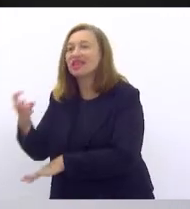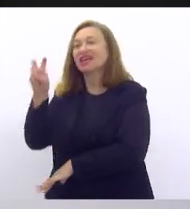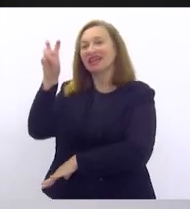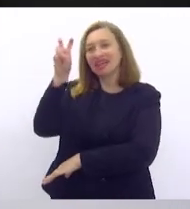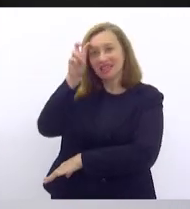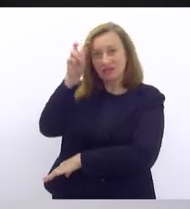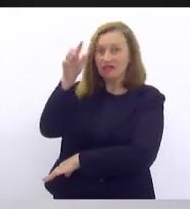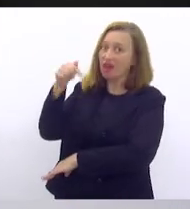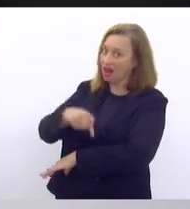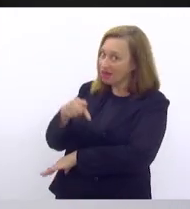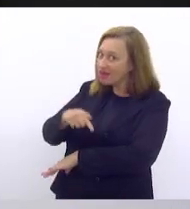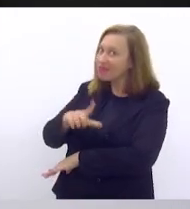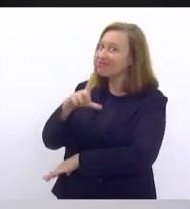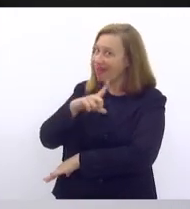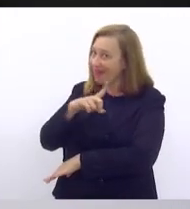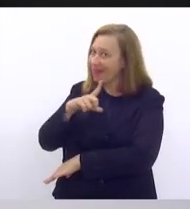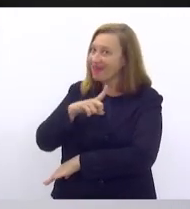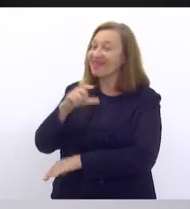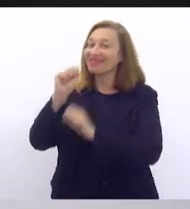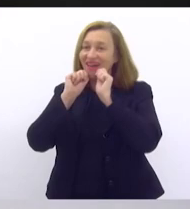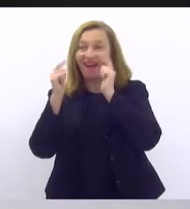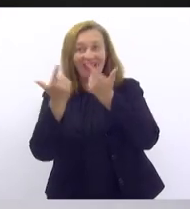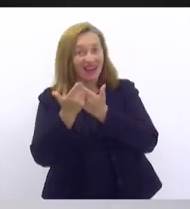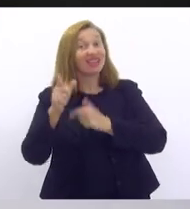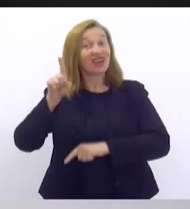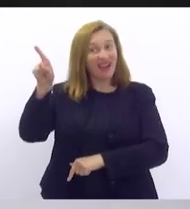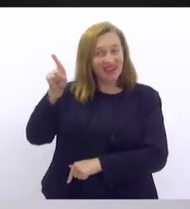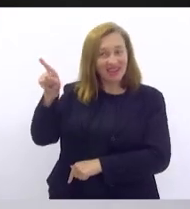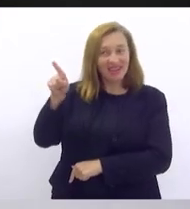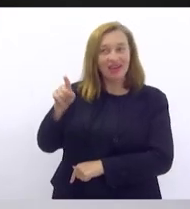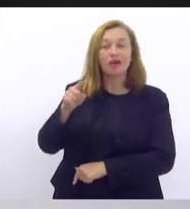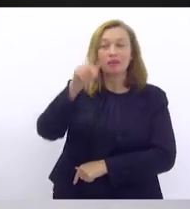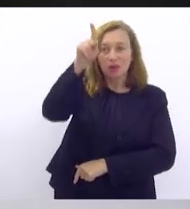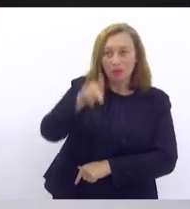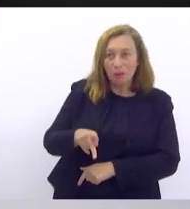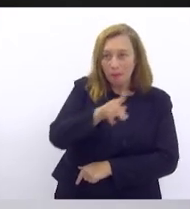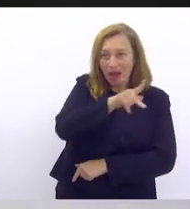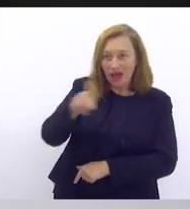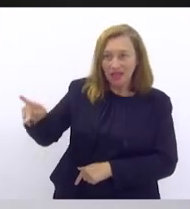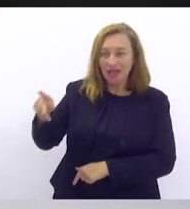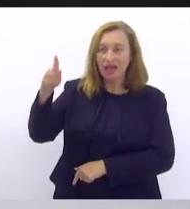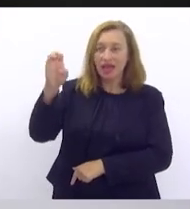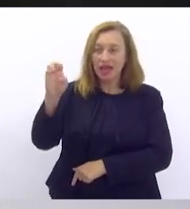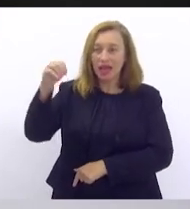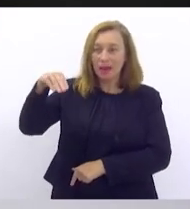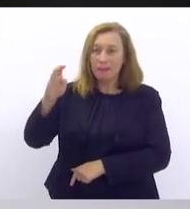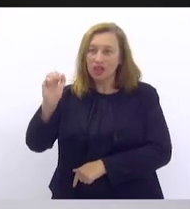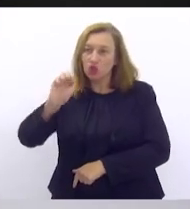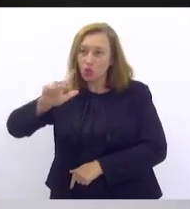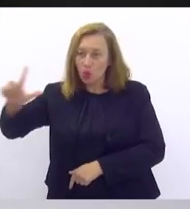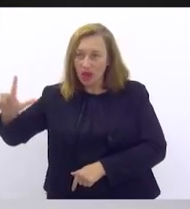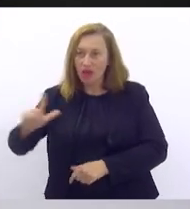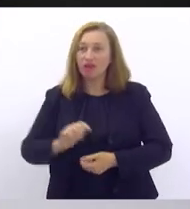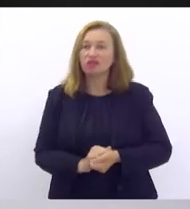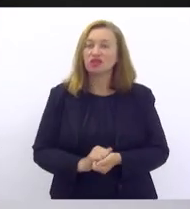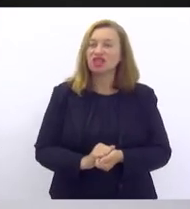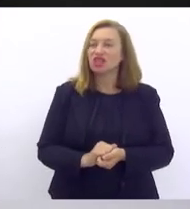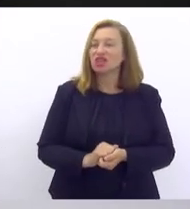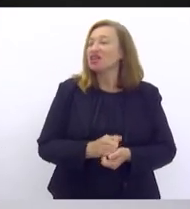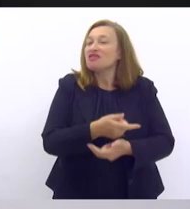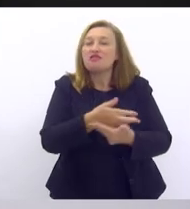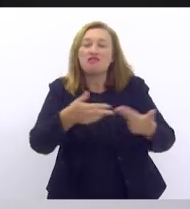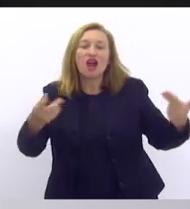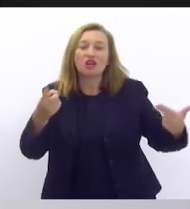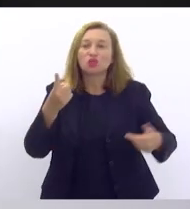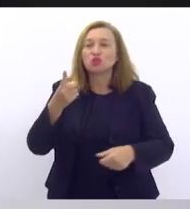missa, viu gente, aqui na Lerje, na capelania celebrada pelo Padre Emanuel, lá no 21º andar, e já tivemos inúmeros momentos, não é,